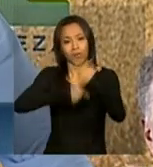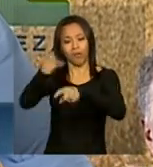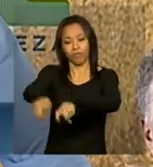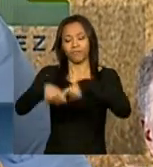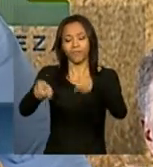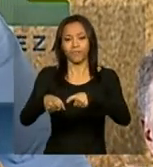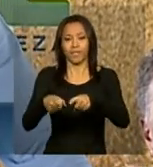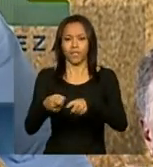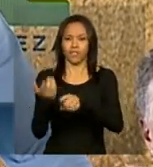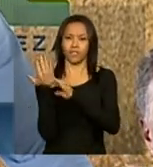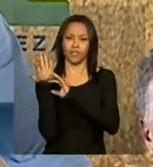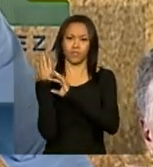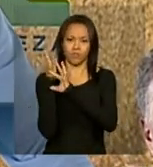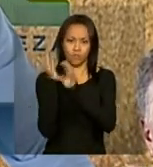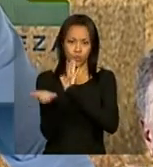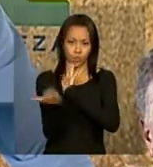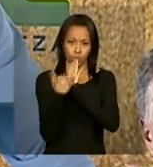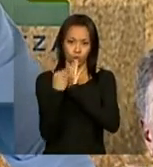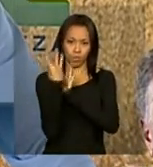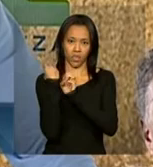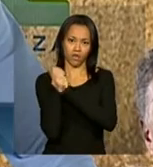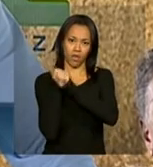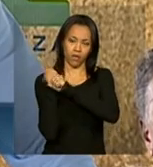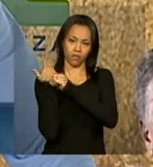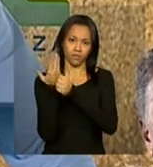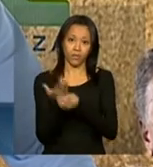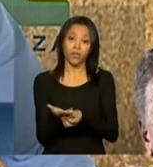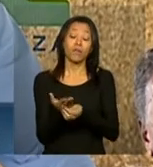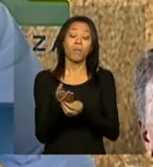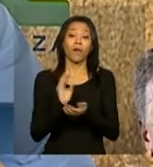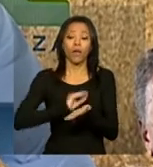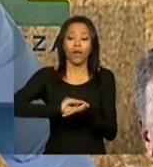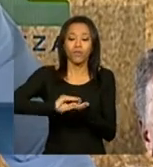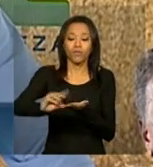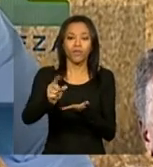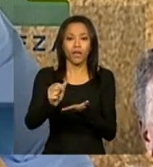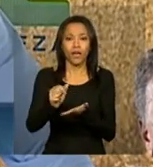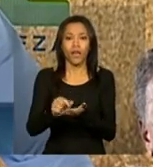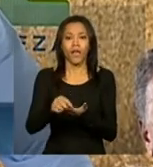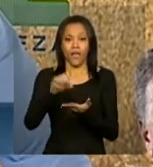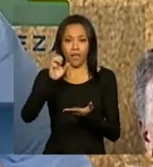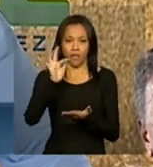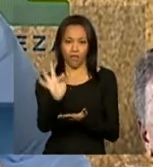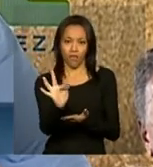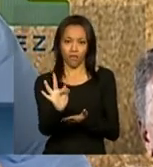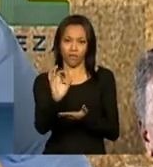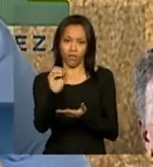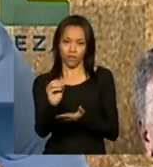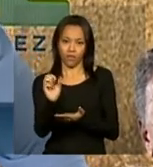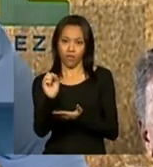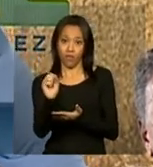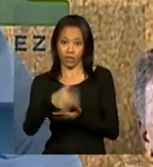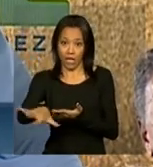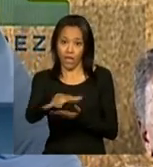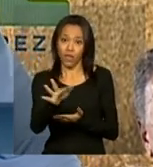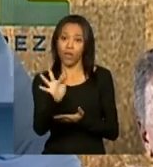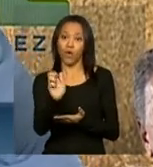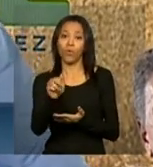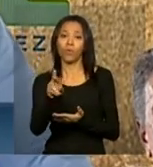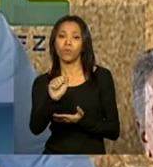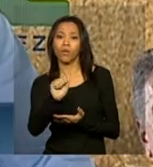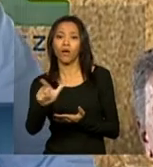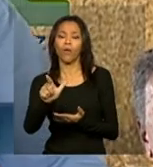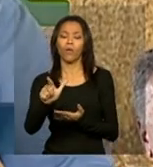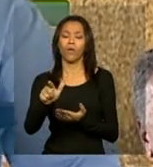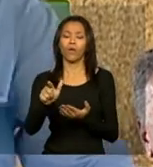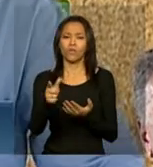desses últimos 3 anos, para o financiamento da agricultura, o FCO Rural, 3 bilhões e 700 milhões